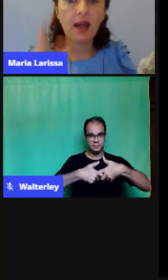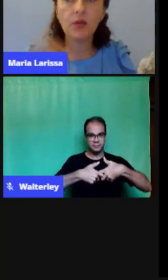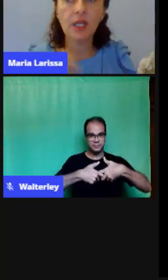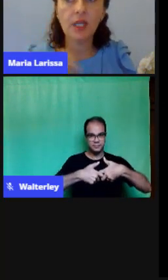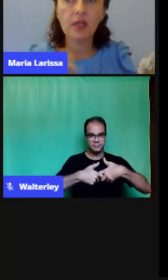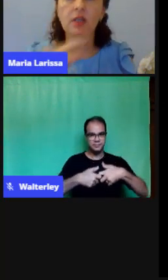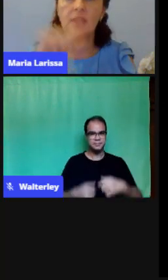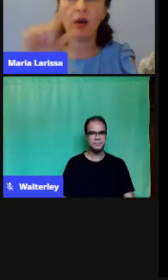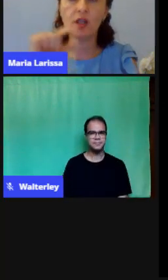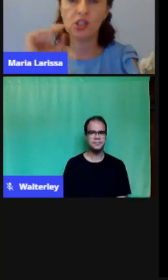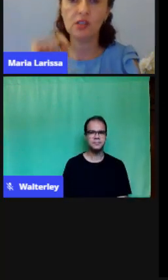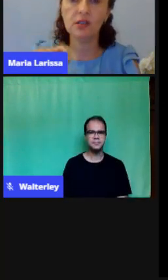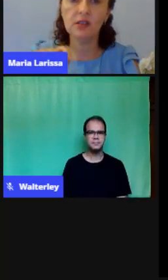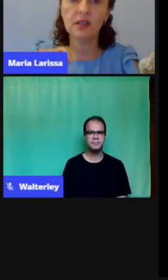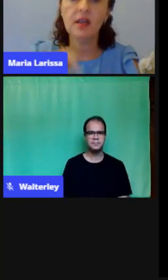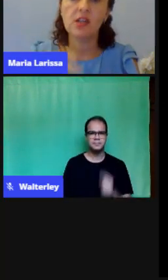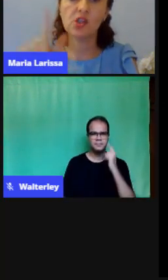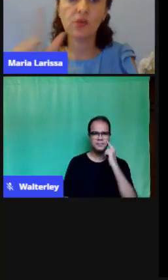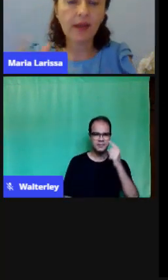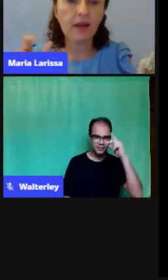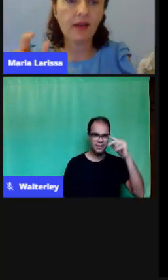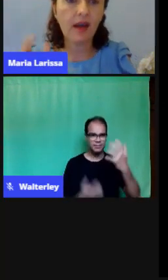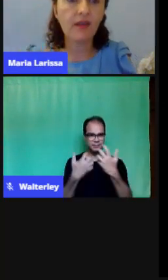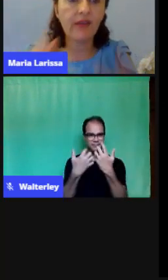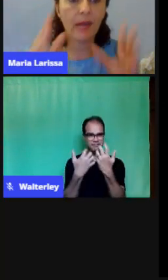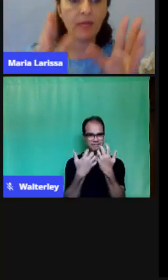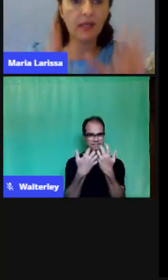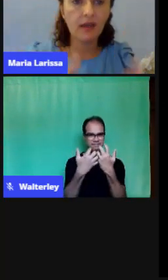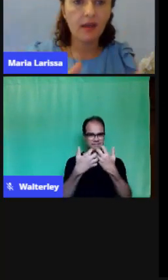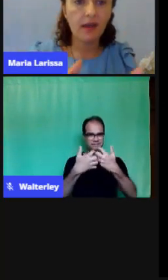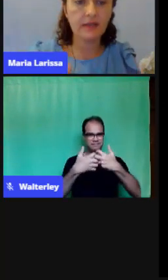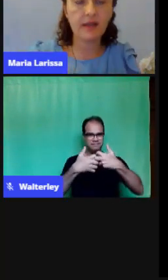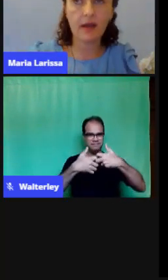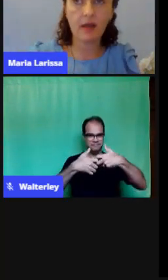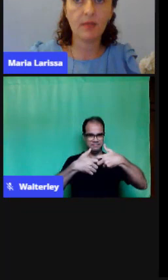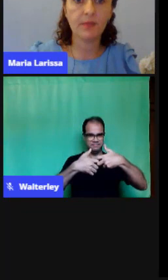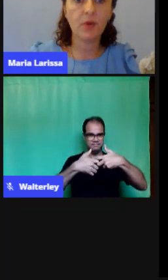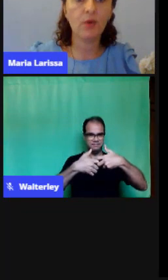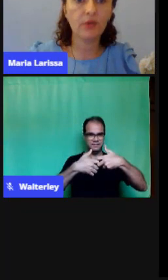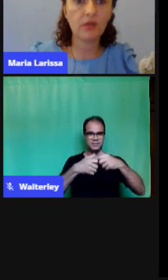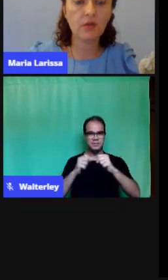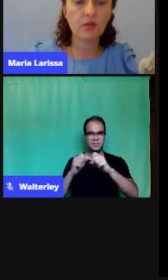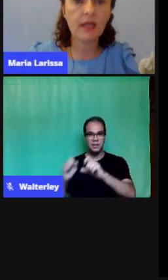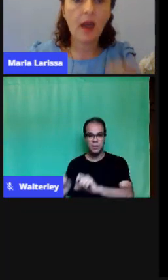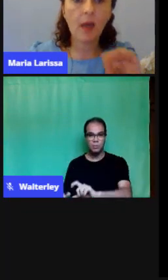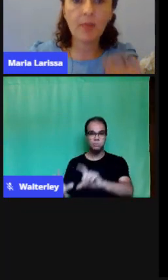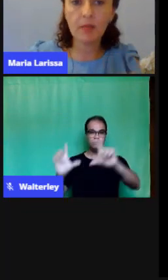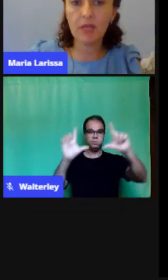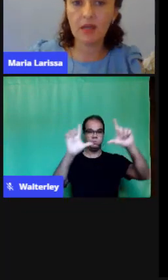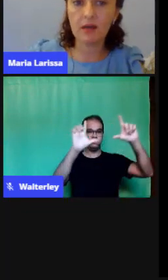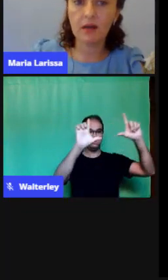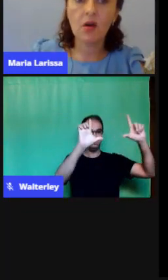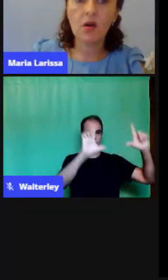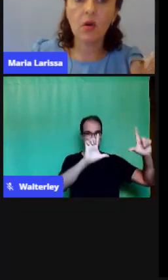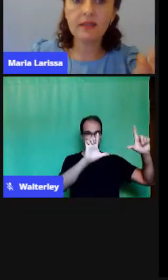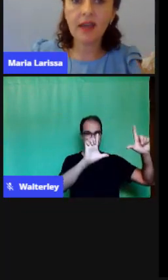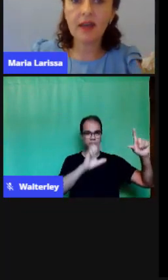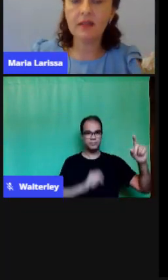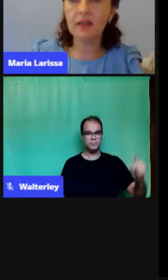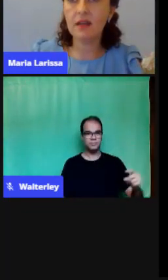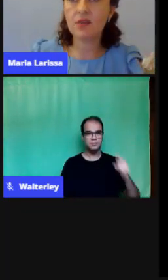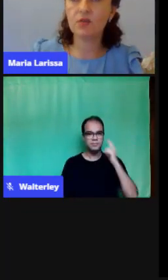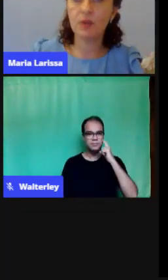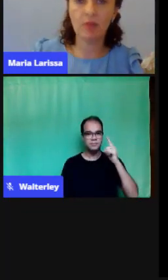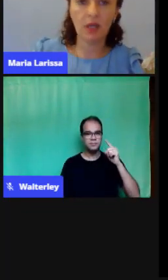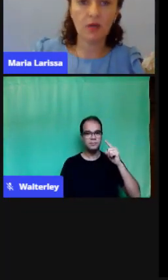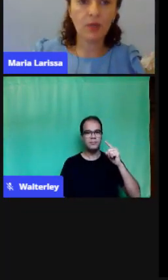Então, lá no ícone da rodinha, a gente vai clicar e vai abrir essa aba, configurações. A primeira,